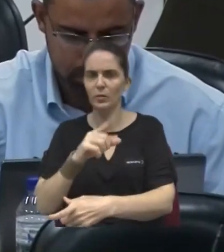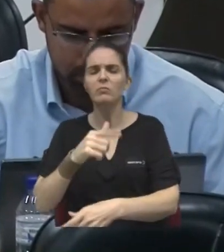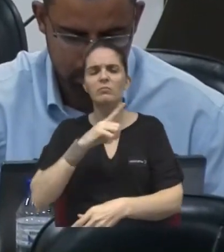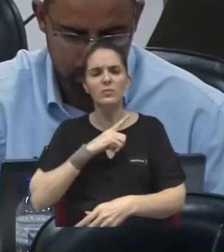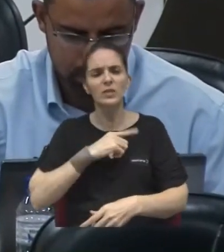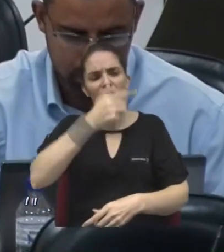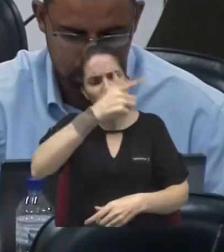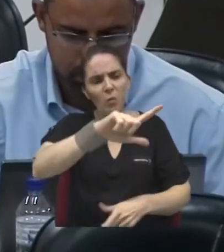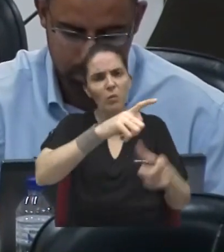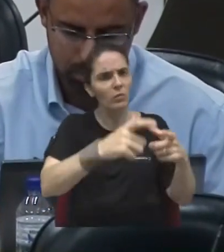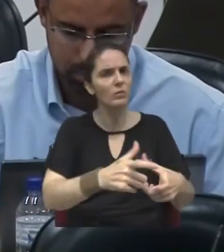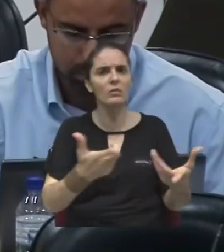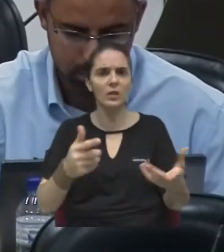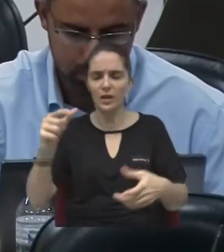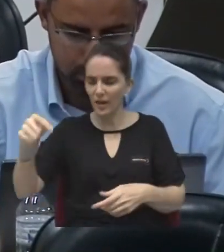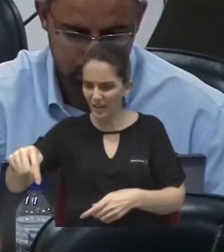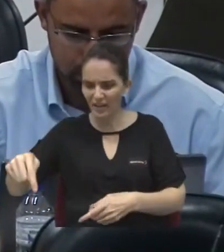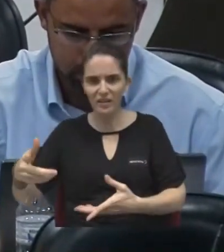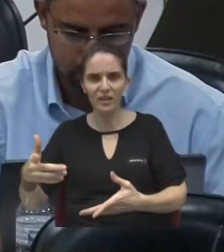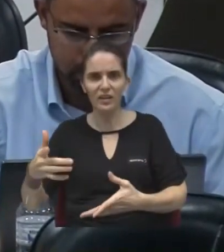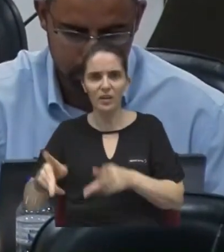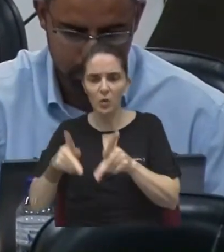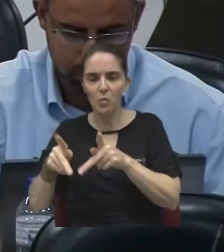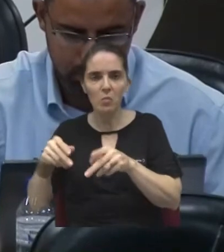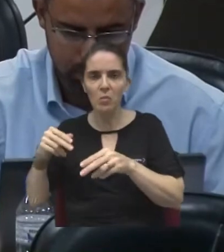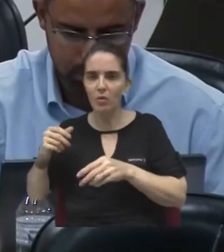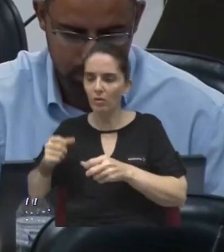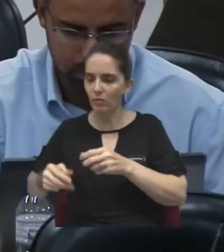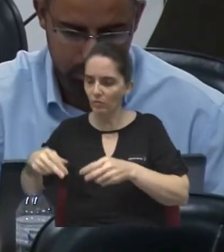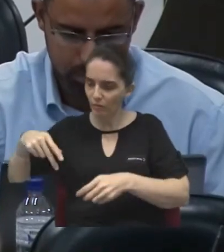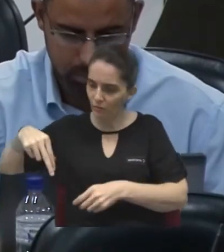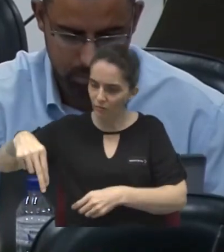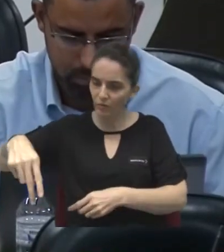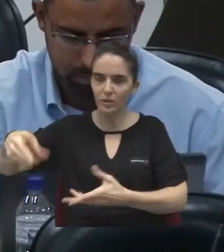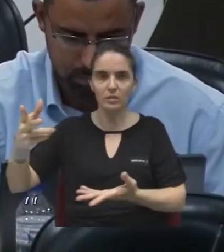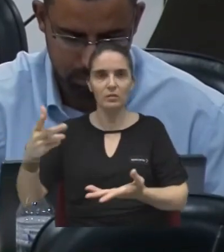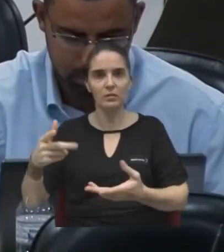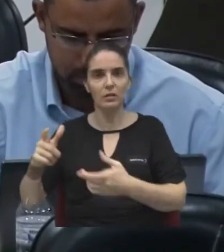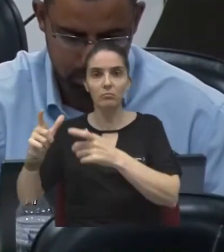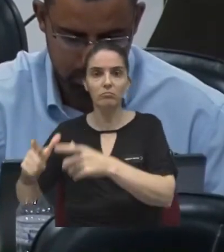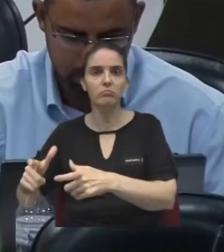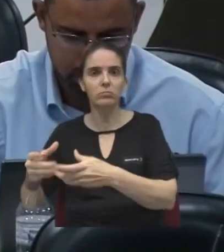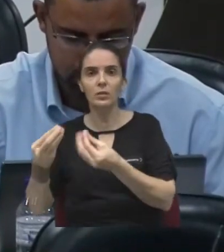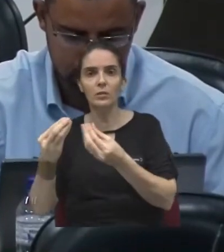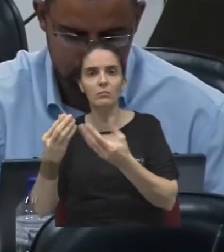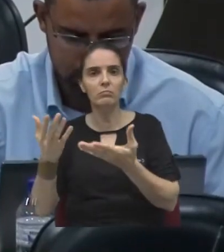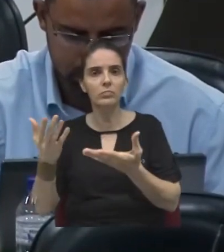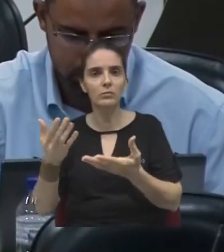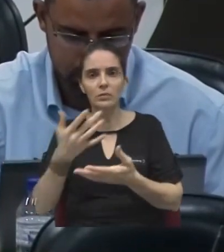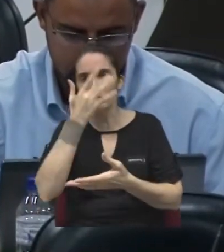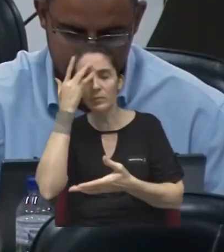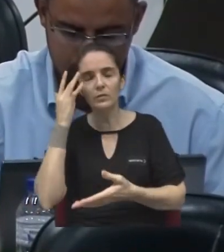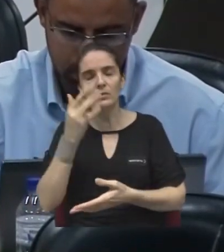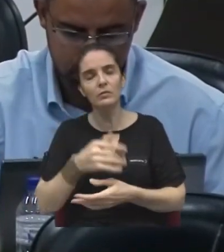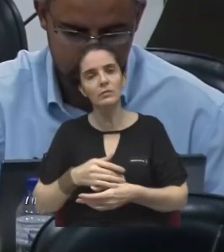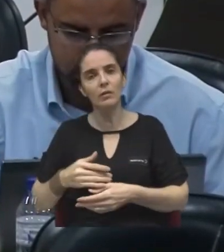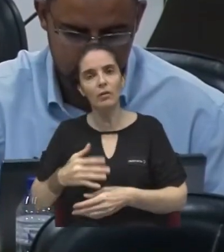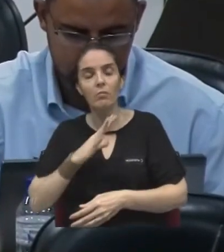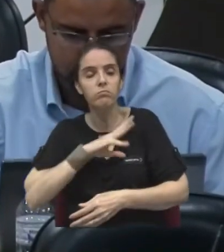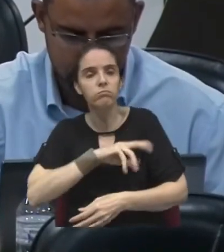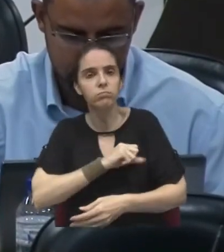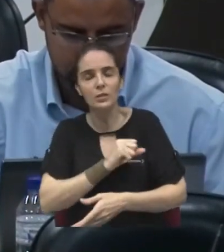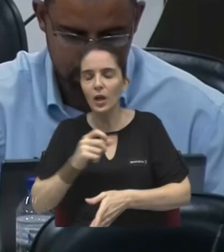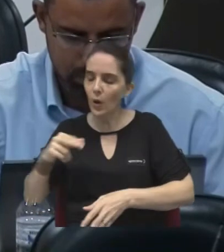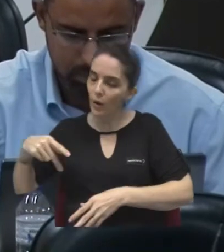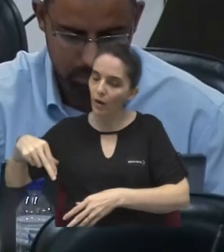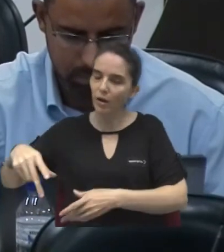onde a população anda. O único lugar que é mais movimentado, que a pessoa gosta de andar ali, agora nós vamos ter que